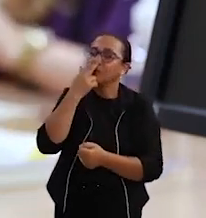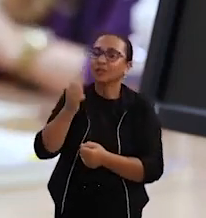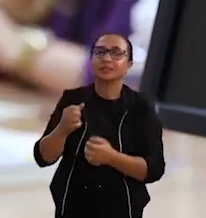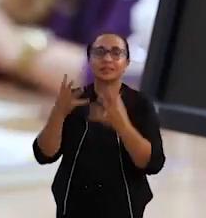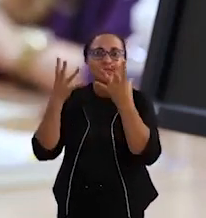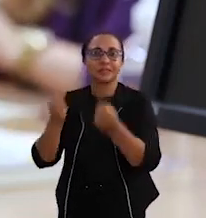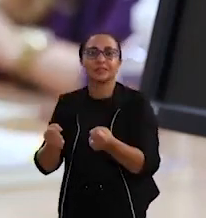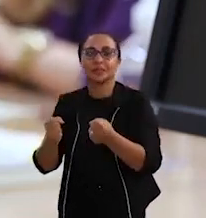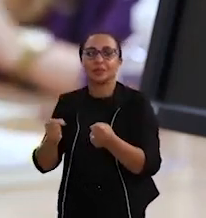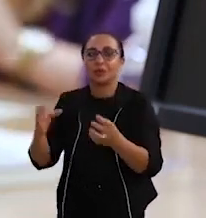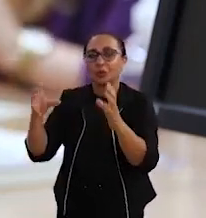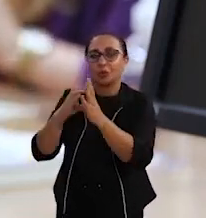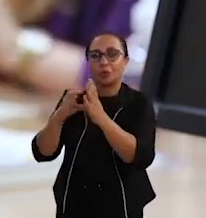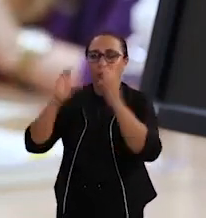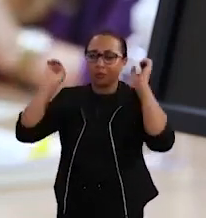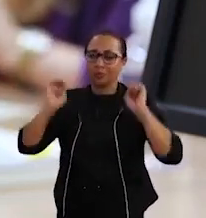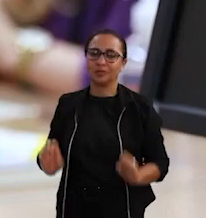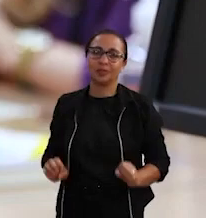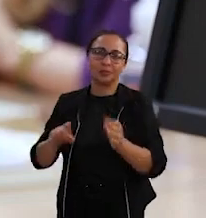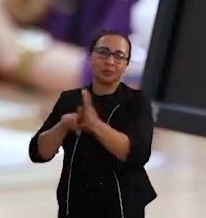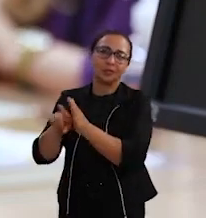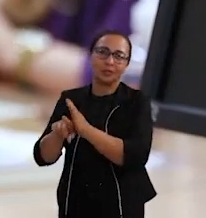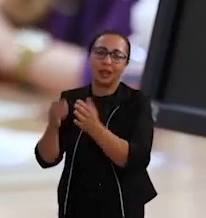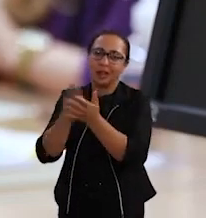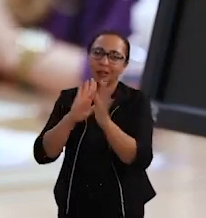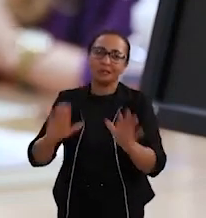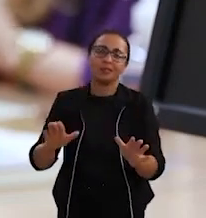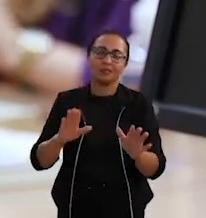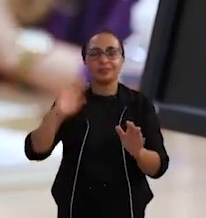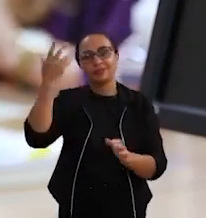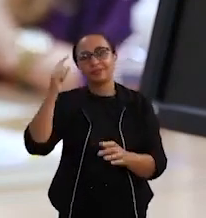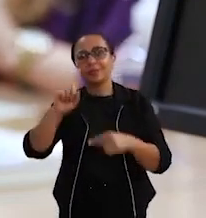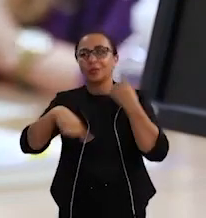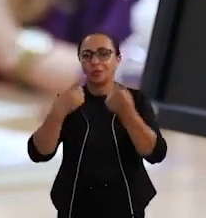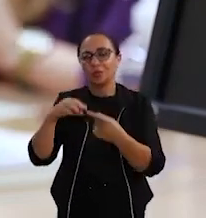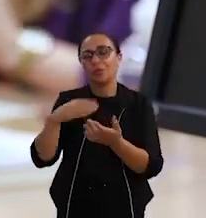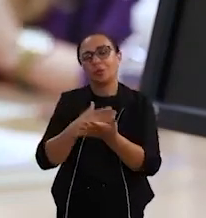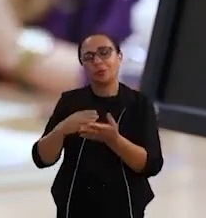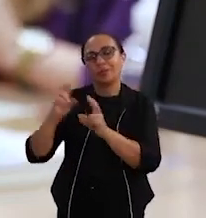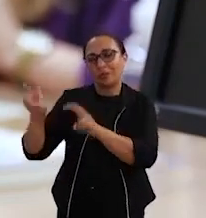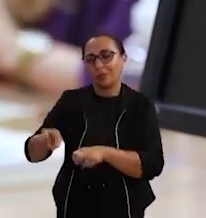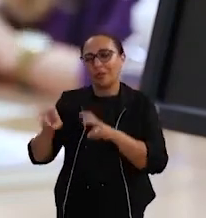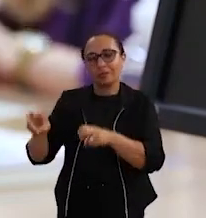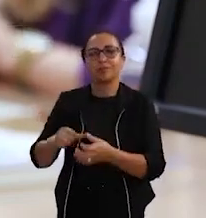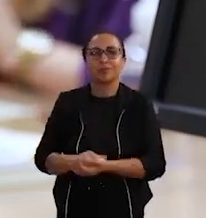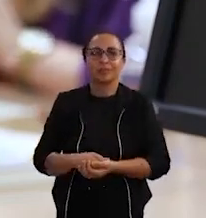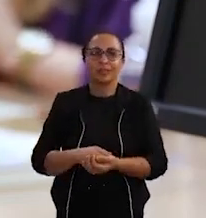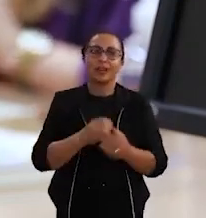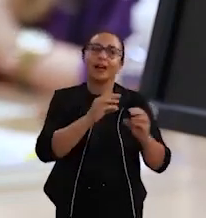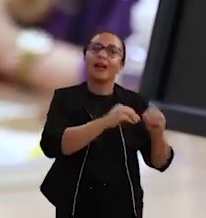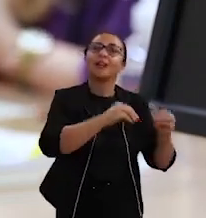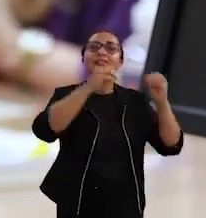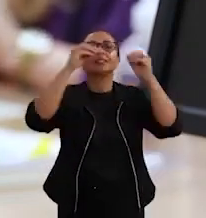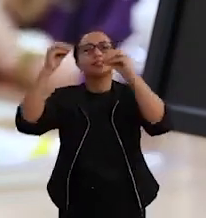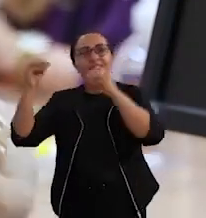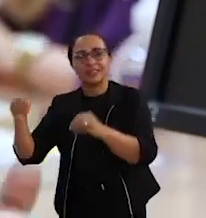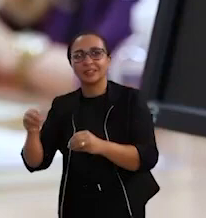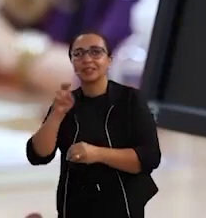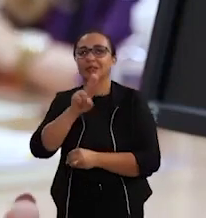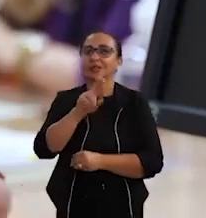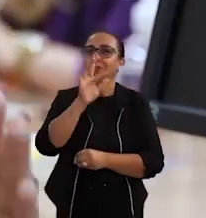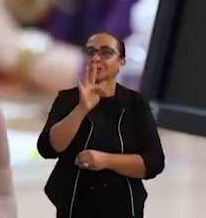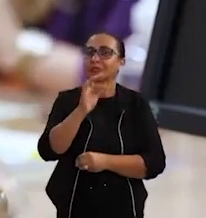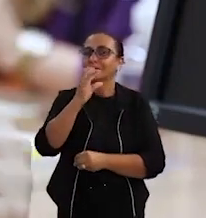tenhamos um parecer favorável do Comitê de Ética em Pesquisa. Terminada essa fase, aí sim a gente começa o campo, que é sair